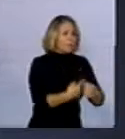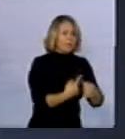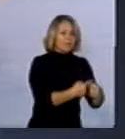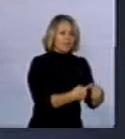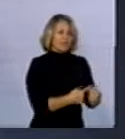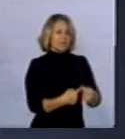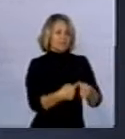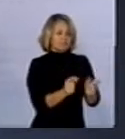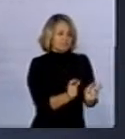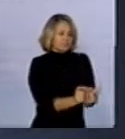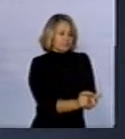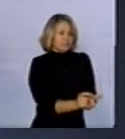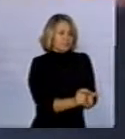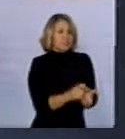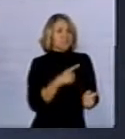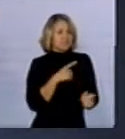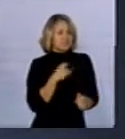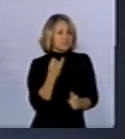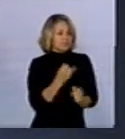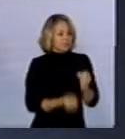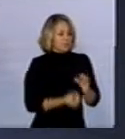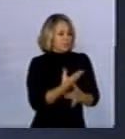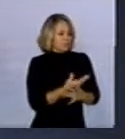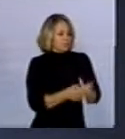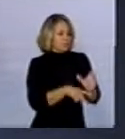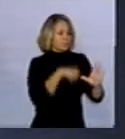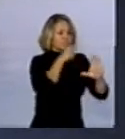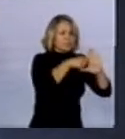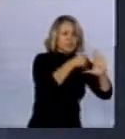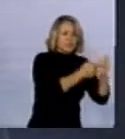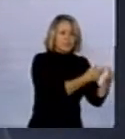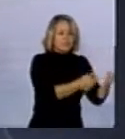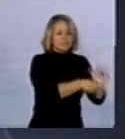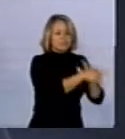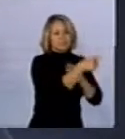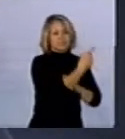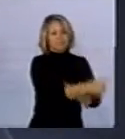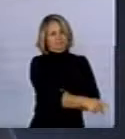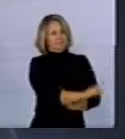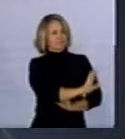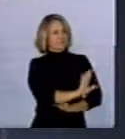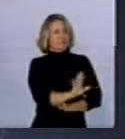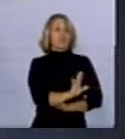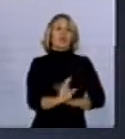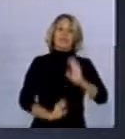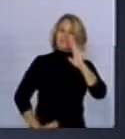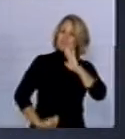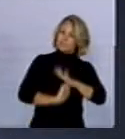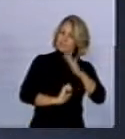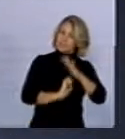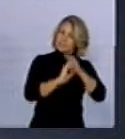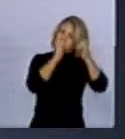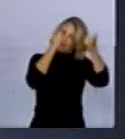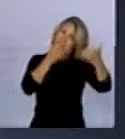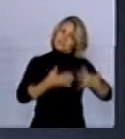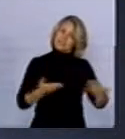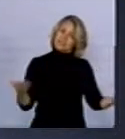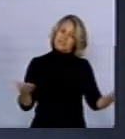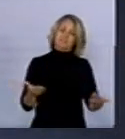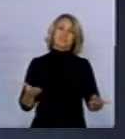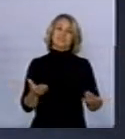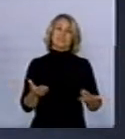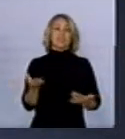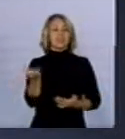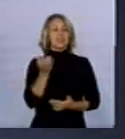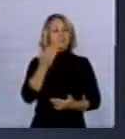pequeno centro, por mais poder econômico que tenha, para produzir conteúdo localmente. Então, é destas empresas que está se tratando aqui nessa apresentação e